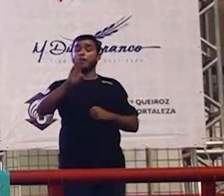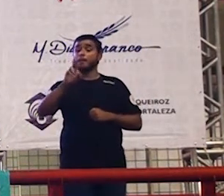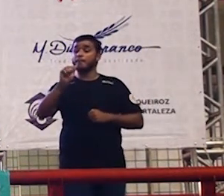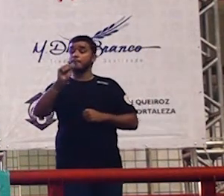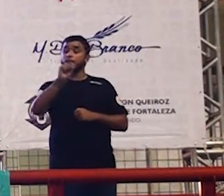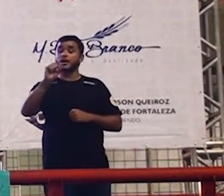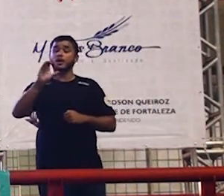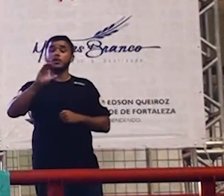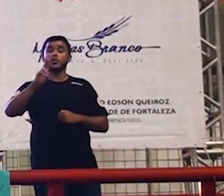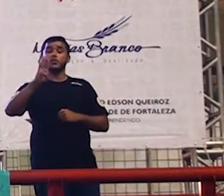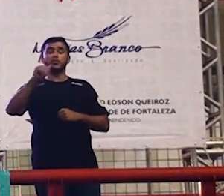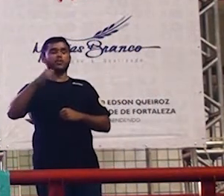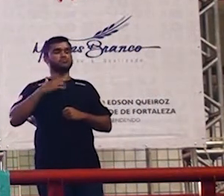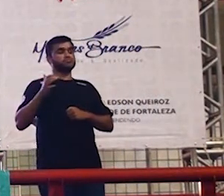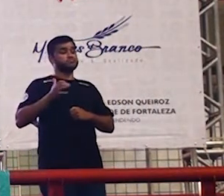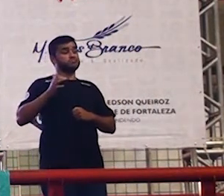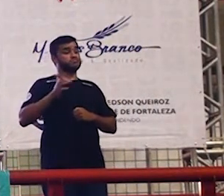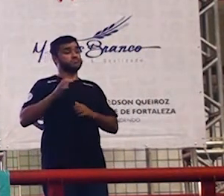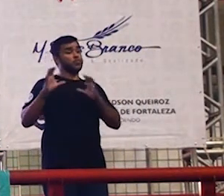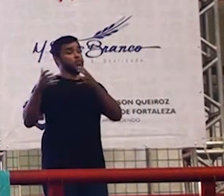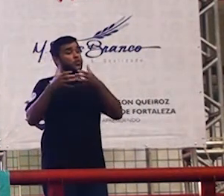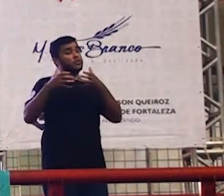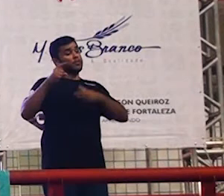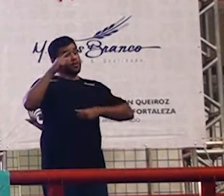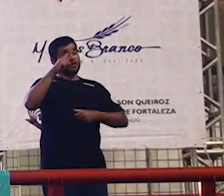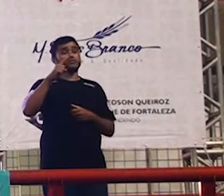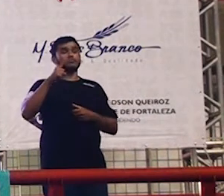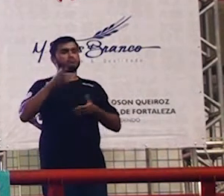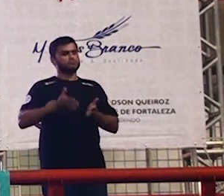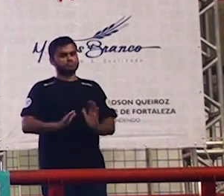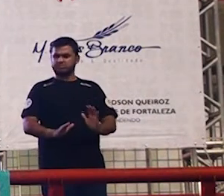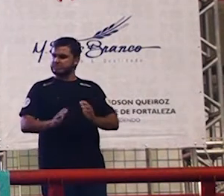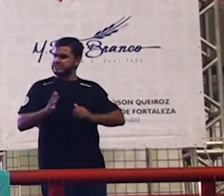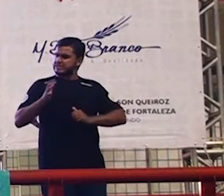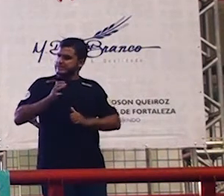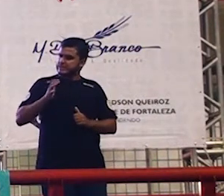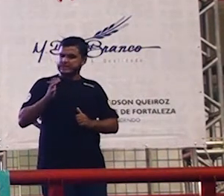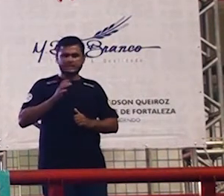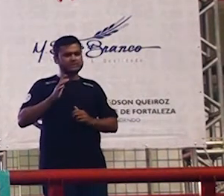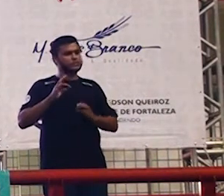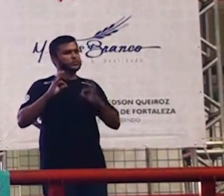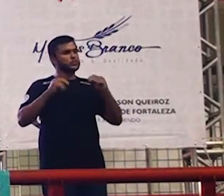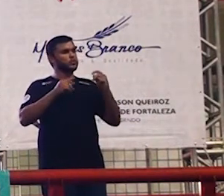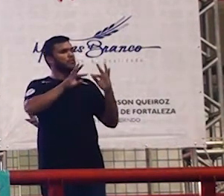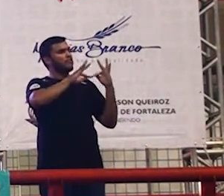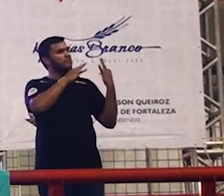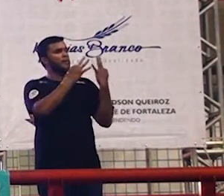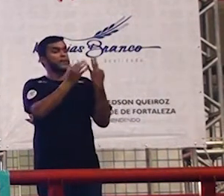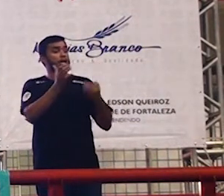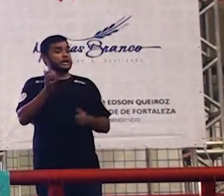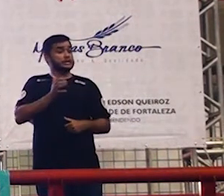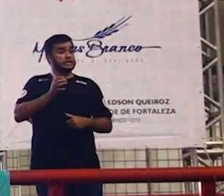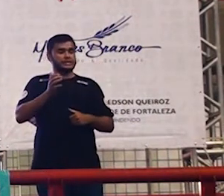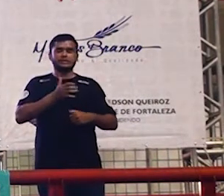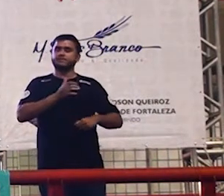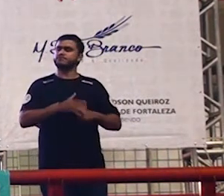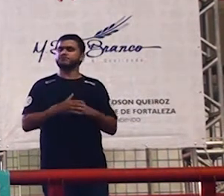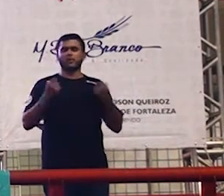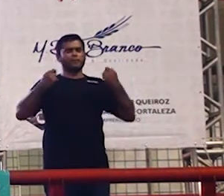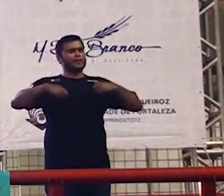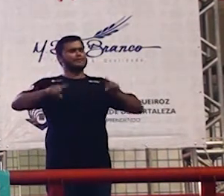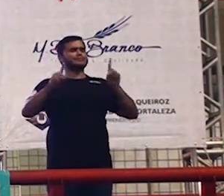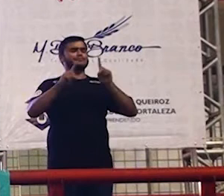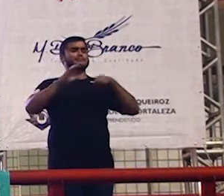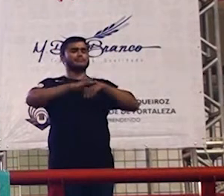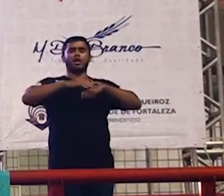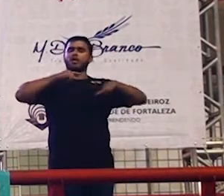era um representante da alta burguesia. Nasceu podre de rico, herdeiro. Não precisou